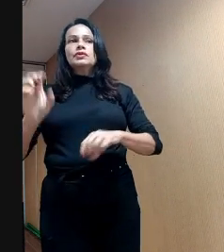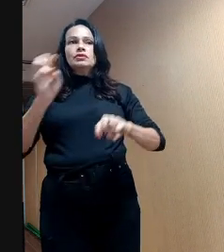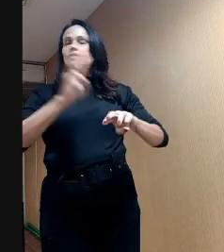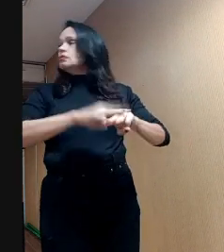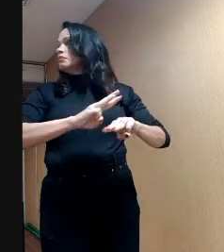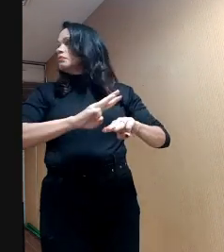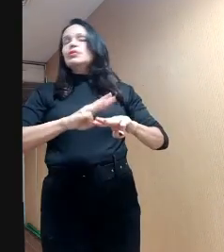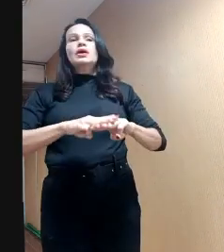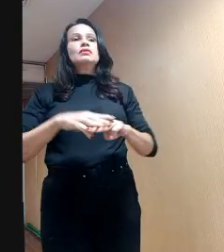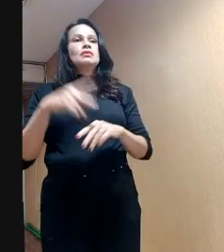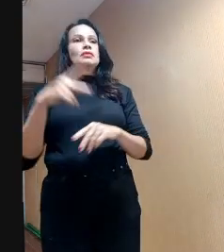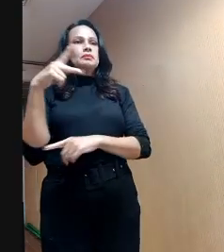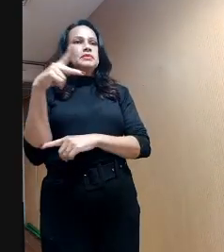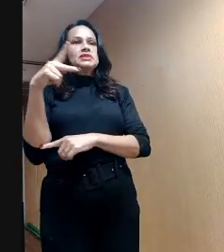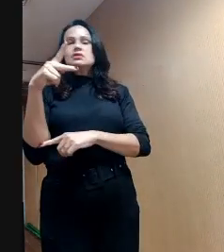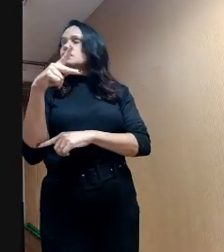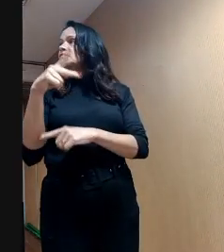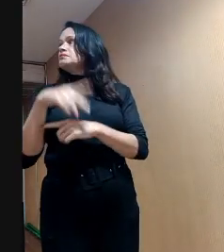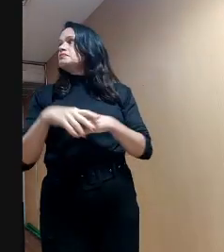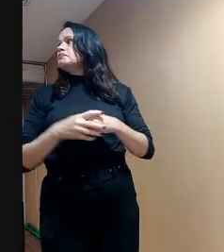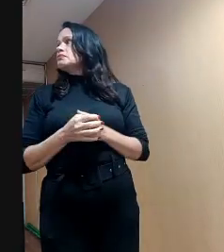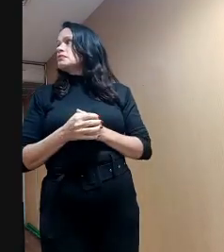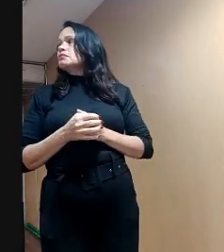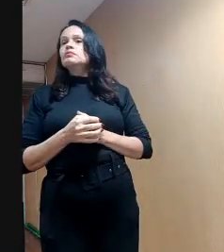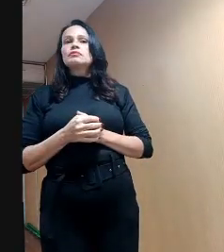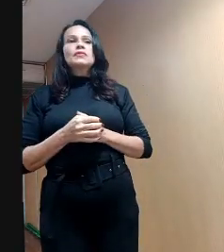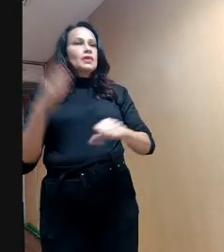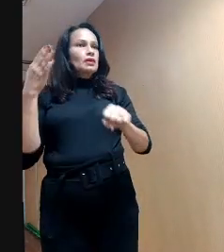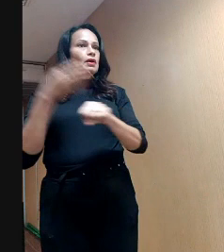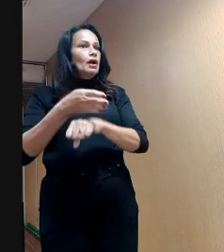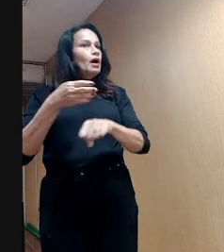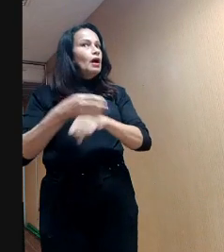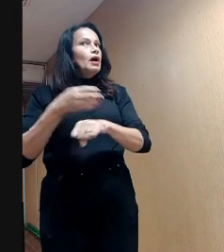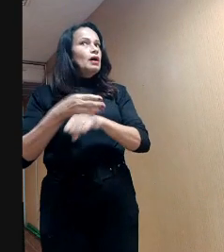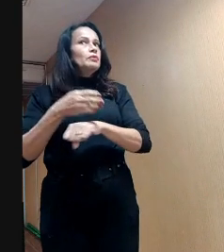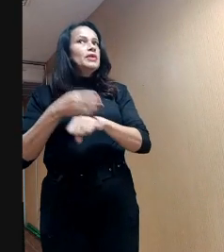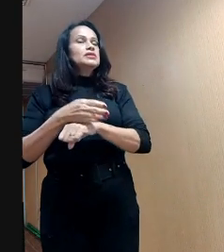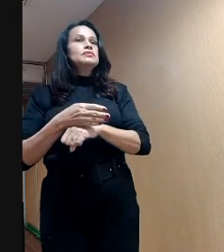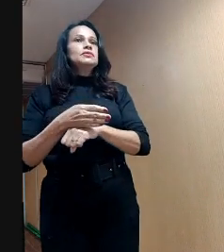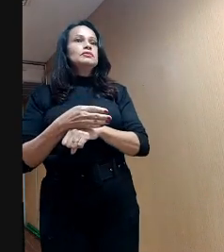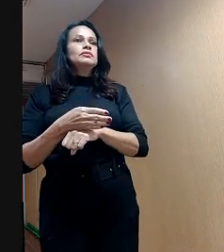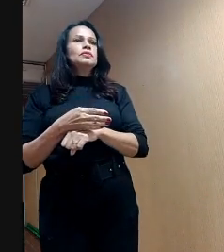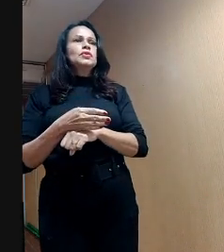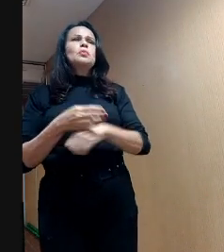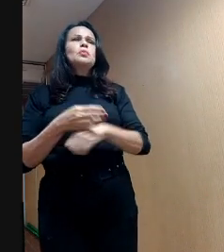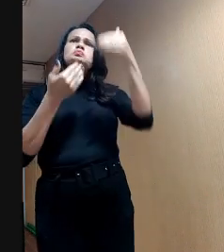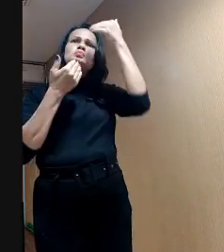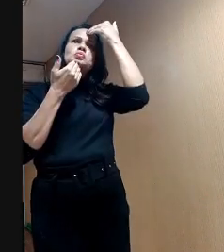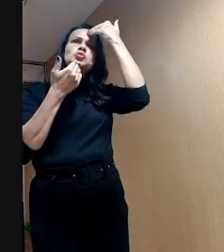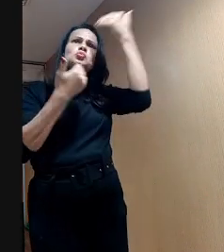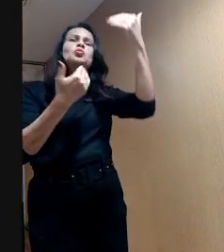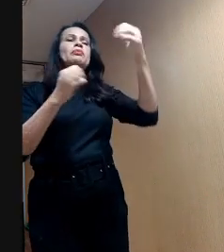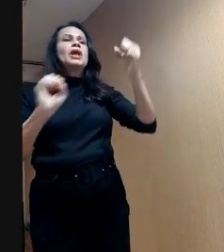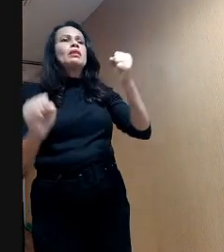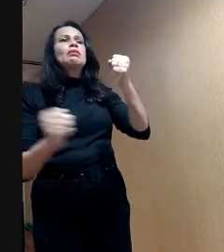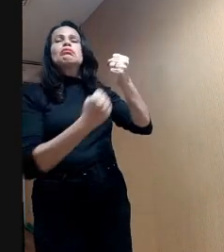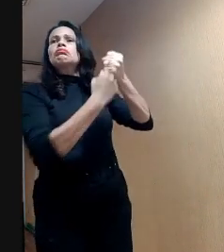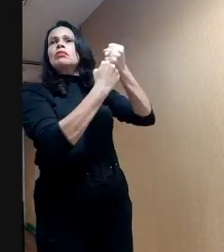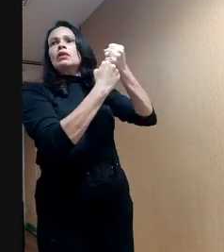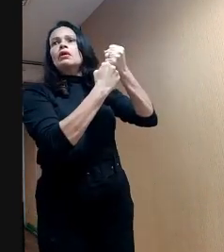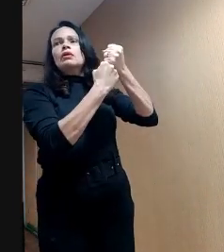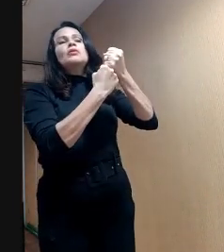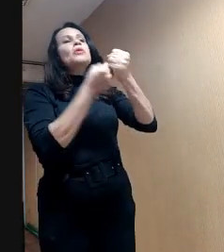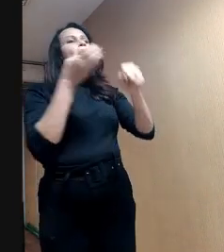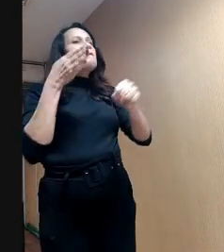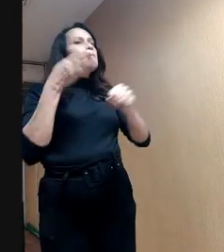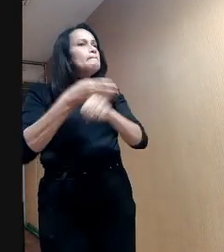Pesqueira, professor Carlos Vino, satisfação, professor, muito obrigado aí pelo apoio, para que a gente pudesse participar deste